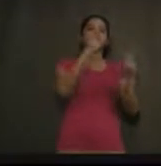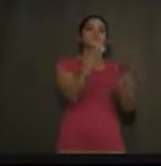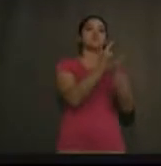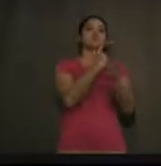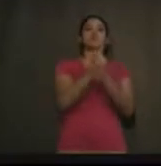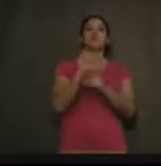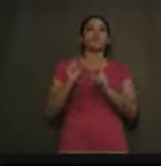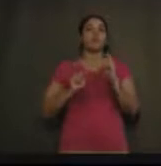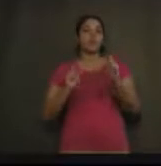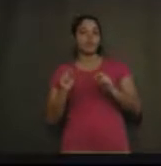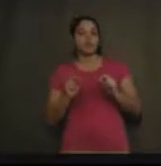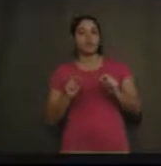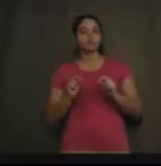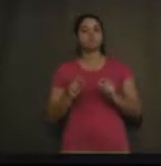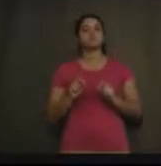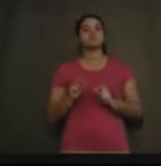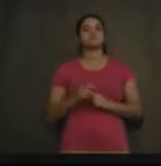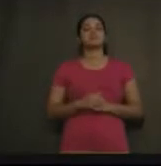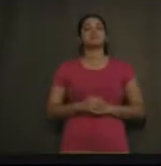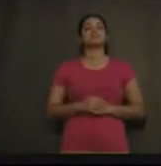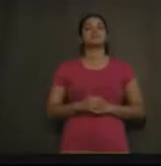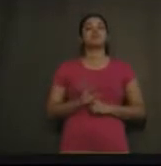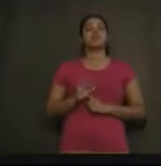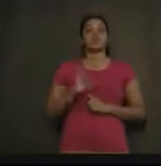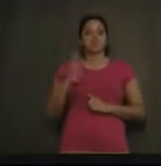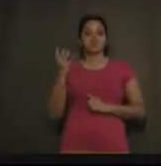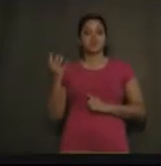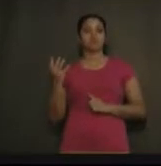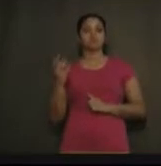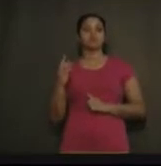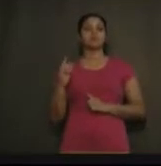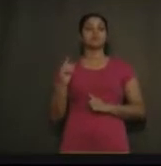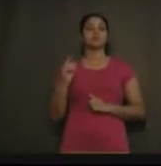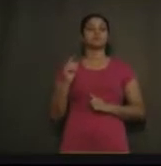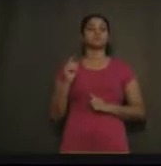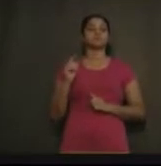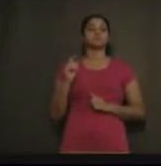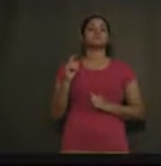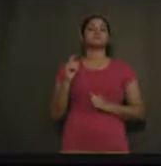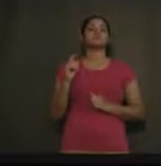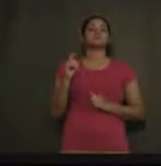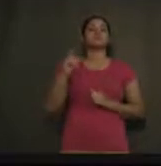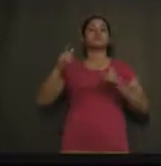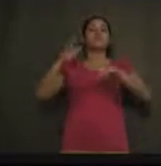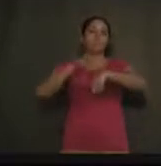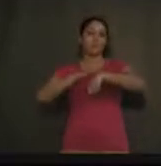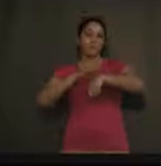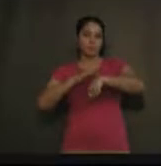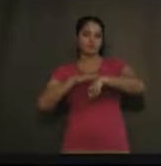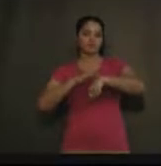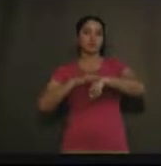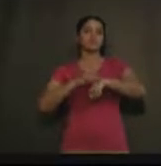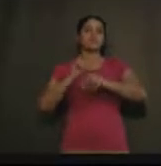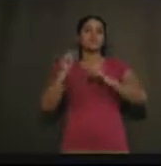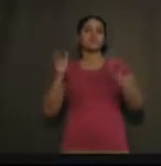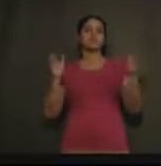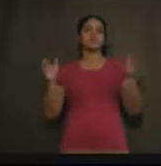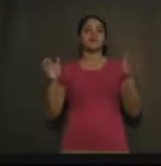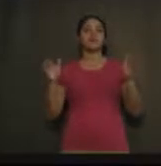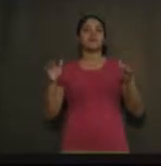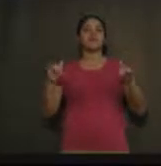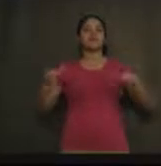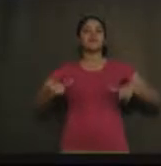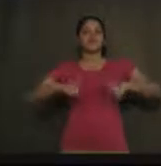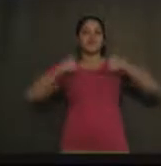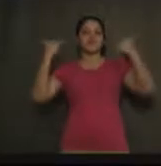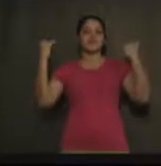está então o episódio que eu quero contar para vocês, que começa com o aniversário de um rei, com um erro matemático